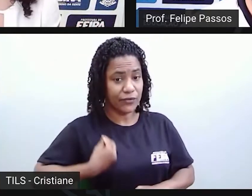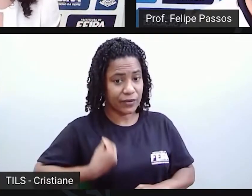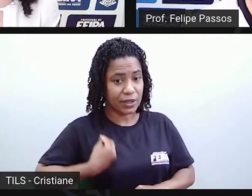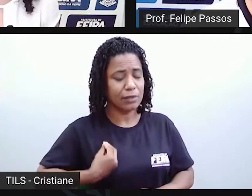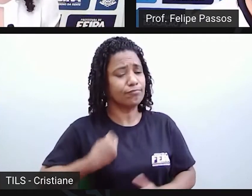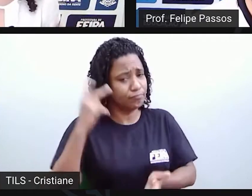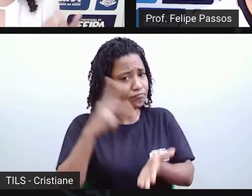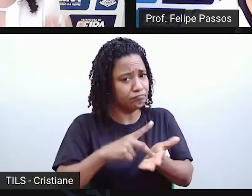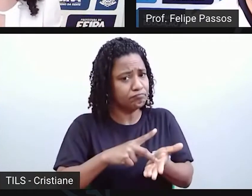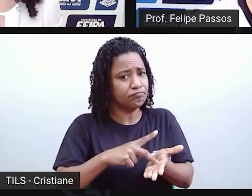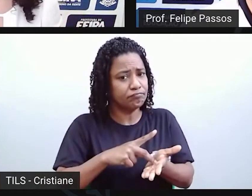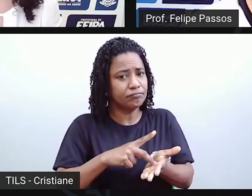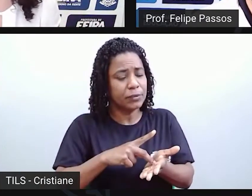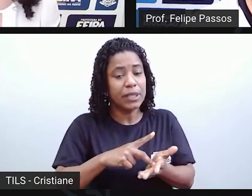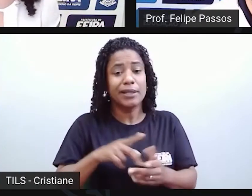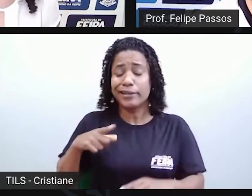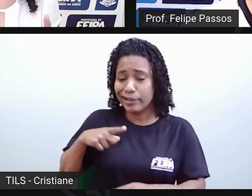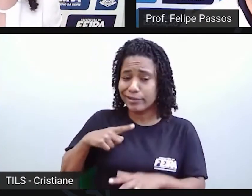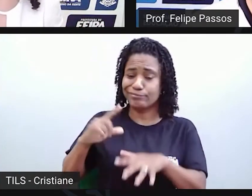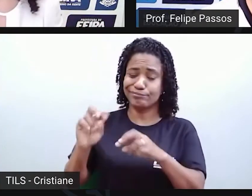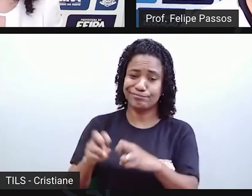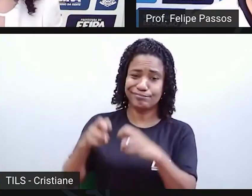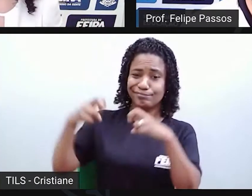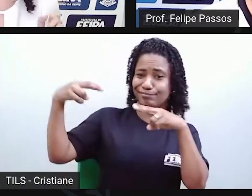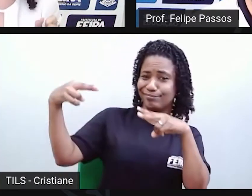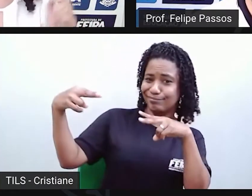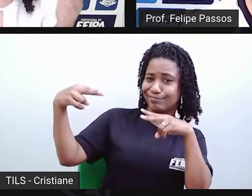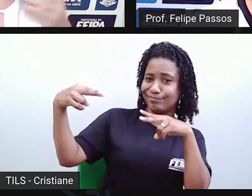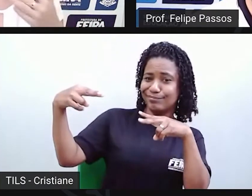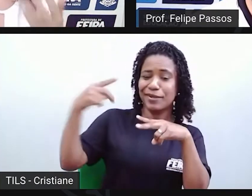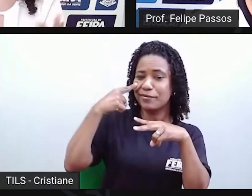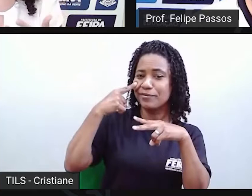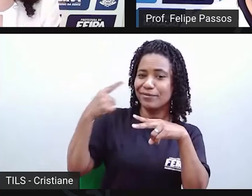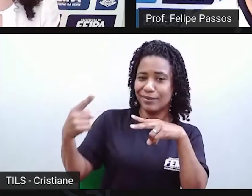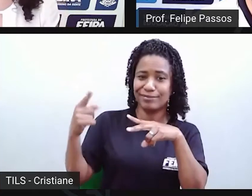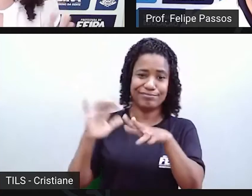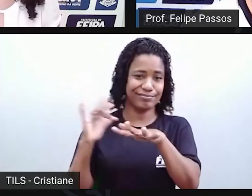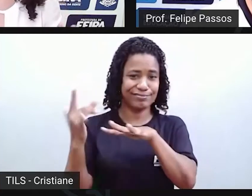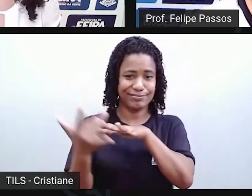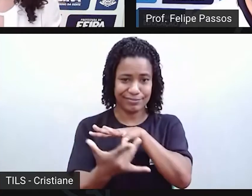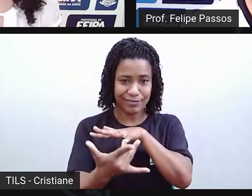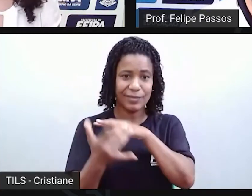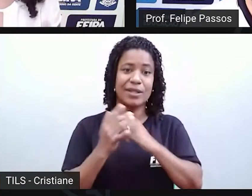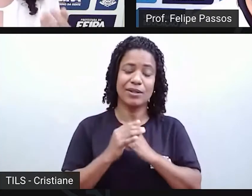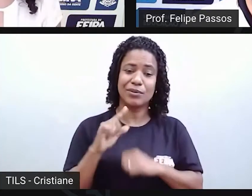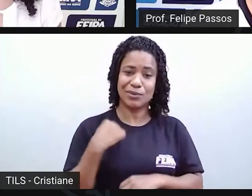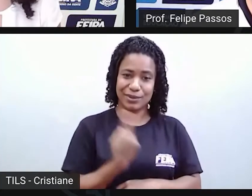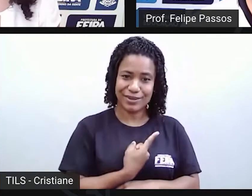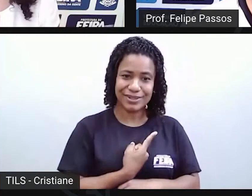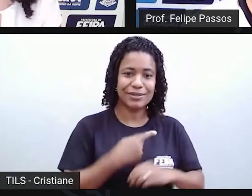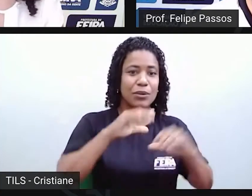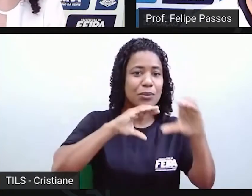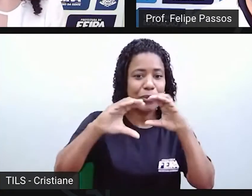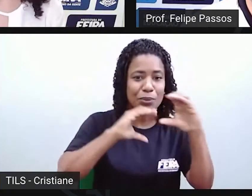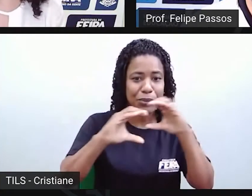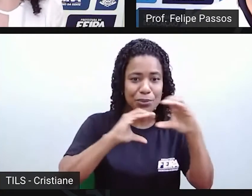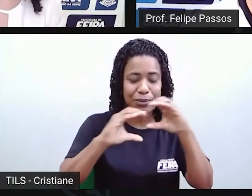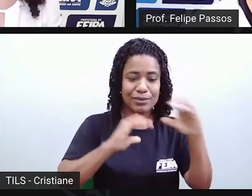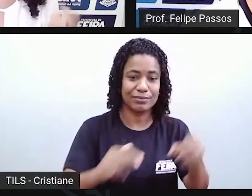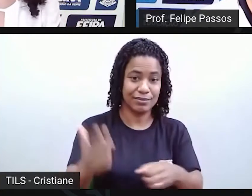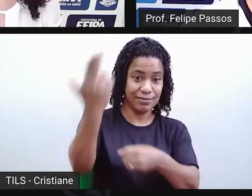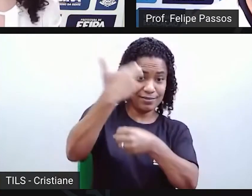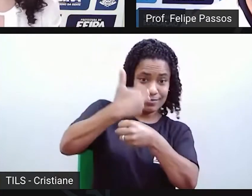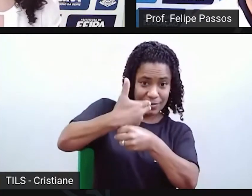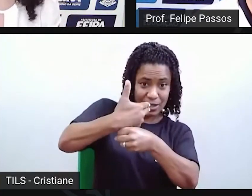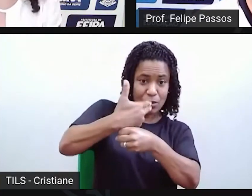virtual. Essa vida virtual, ela é intermediada. A gente está aqui numa comunicação intermediada por câmeras, por equipamentos.